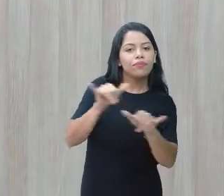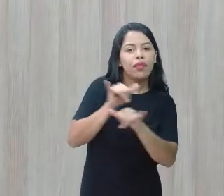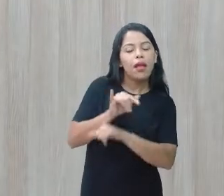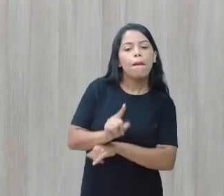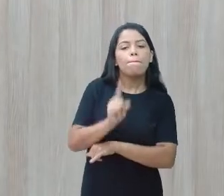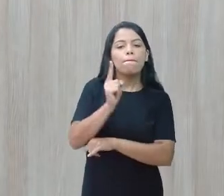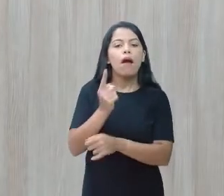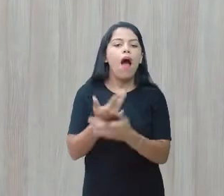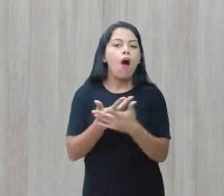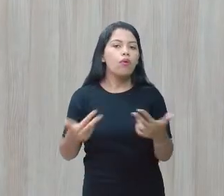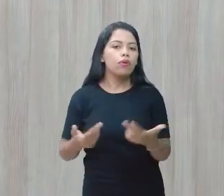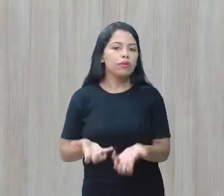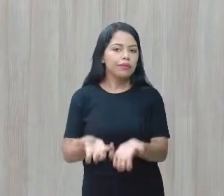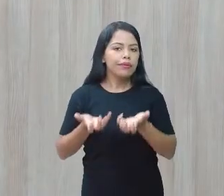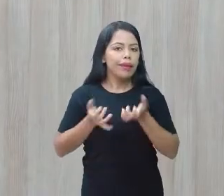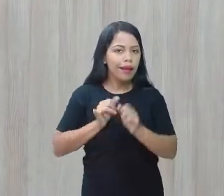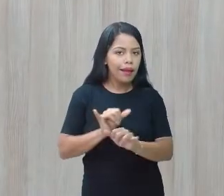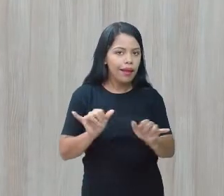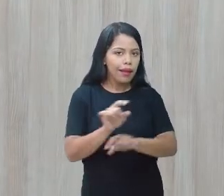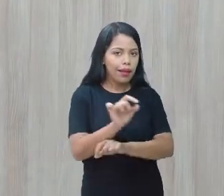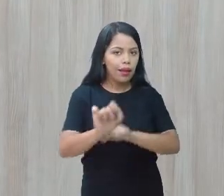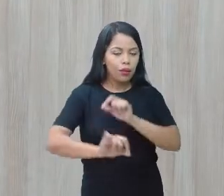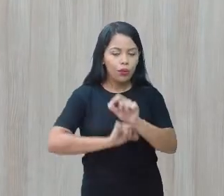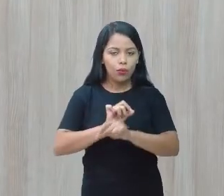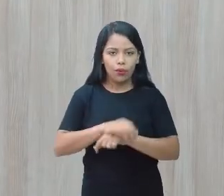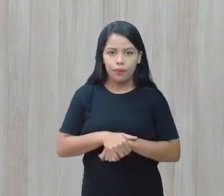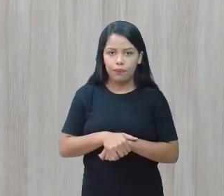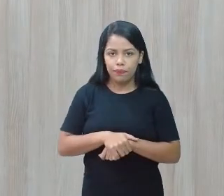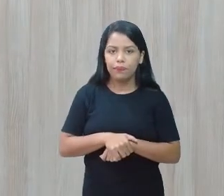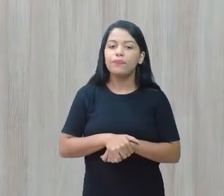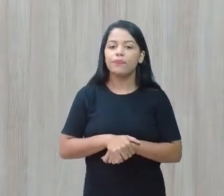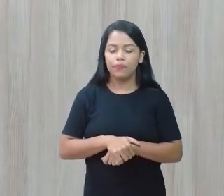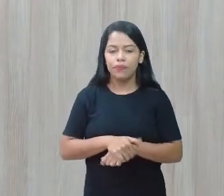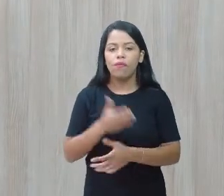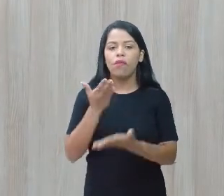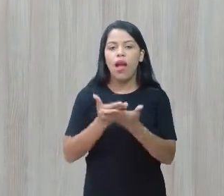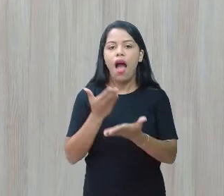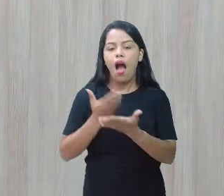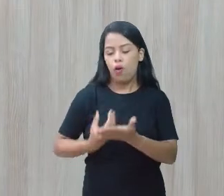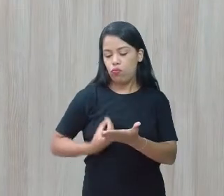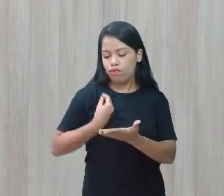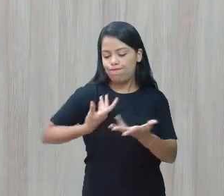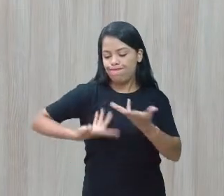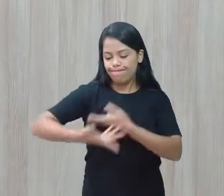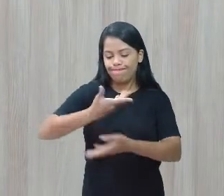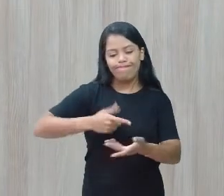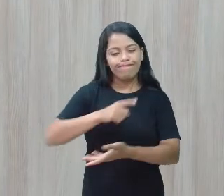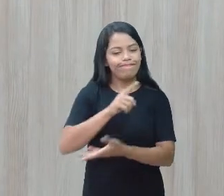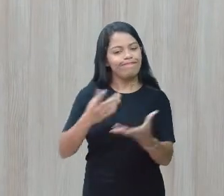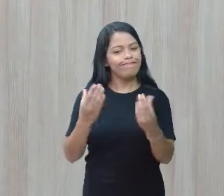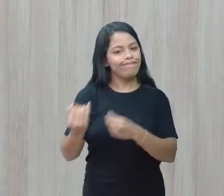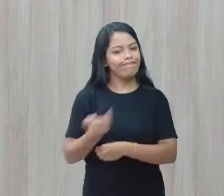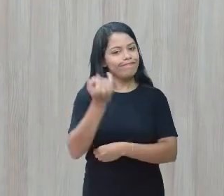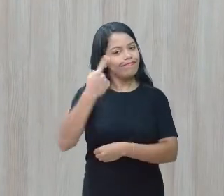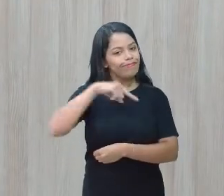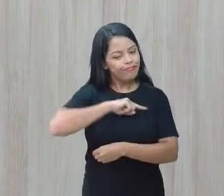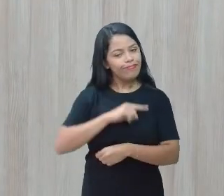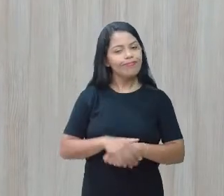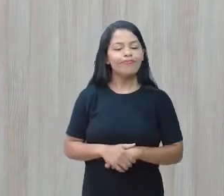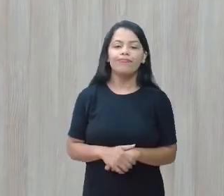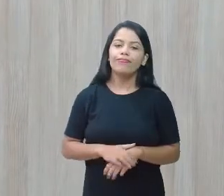coisa, gente, gostaria de dizer a vocês que a questão da aula ao vivo e a participação de vocês é muito importante para a